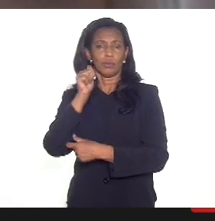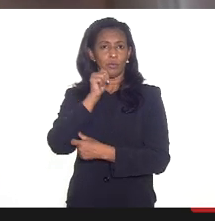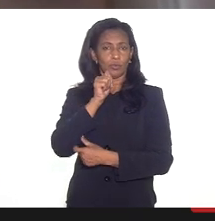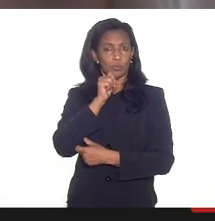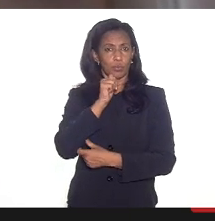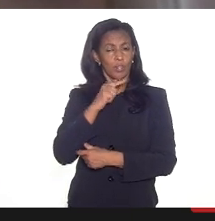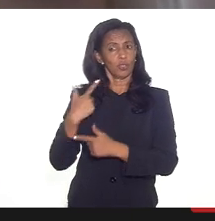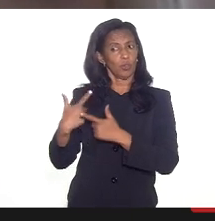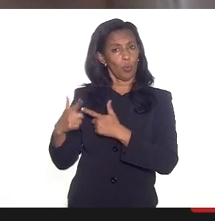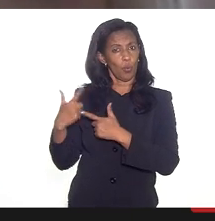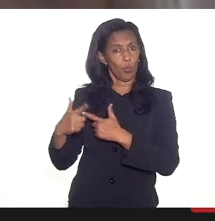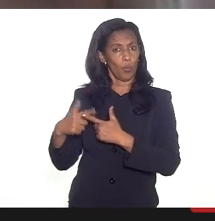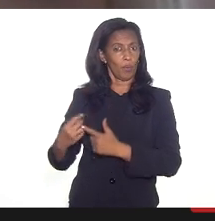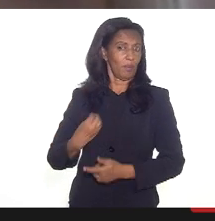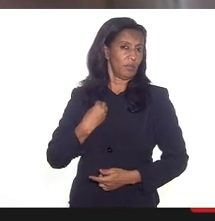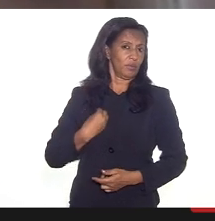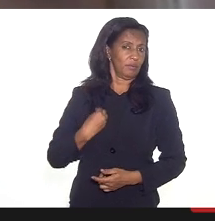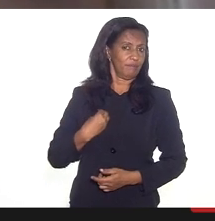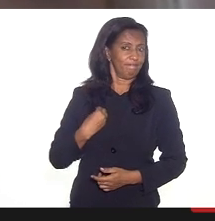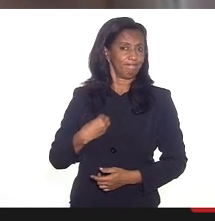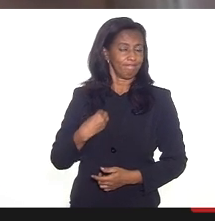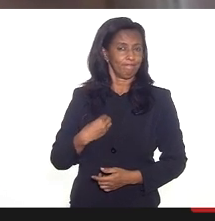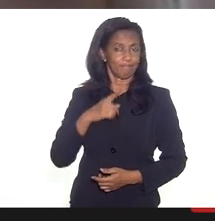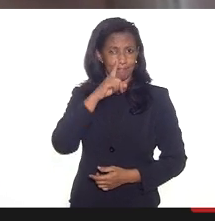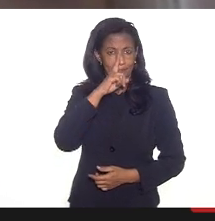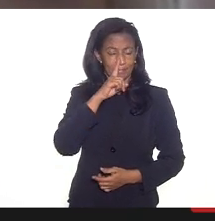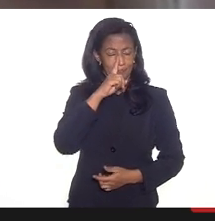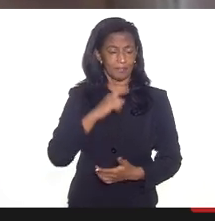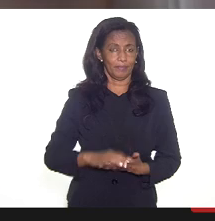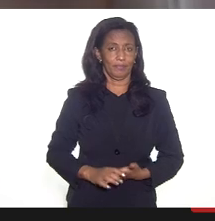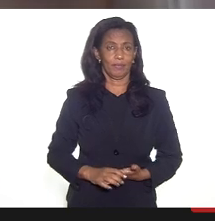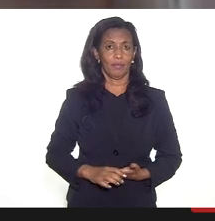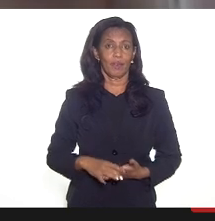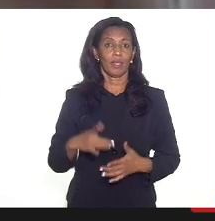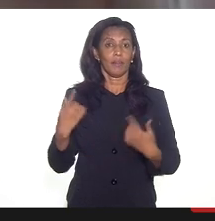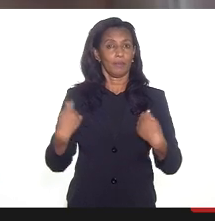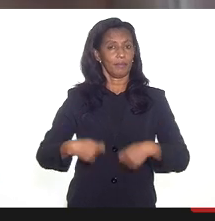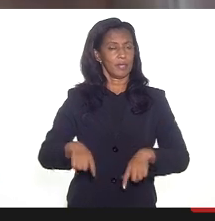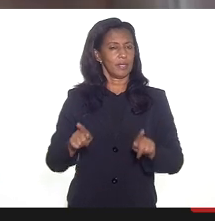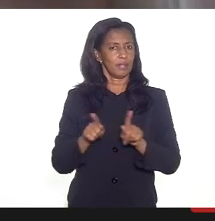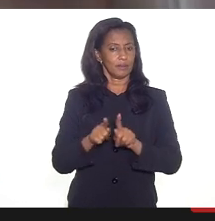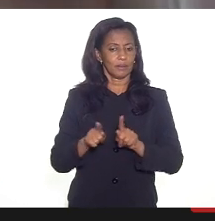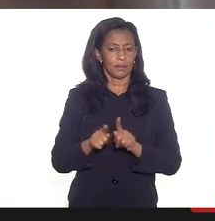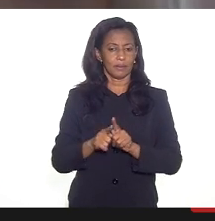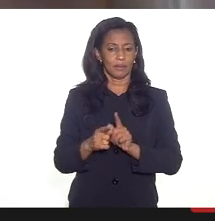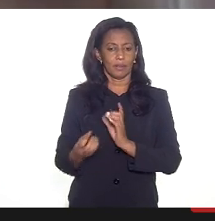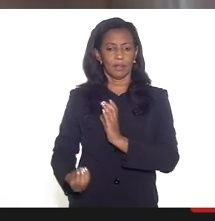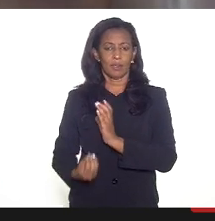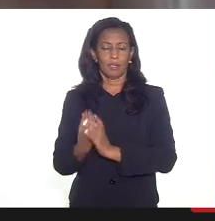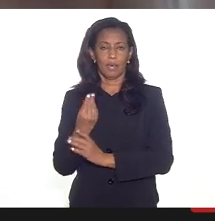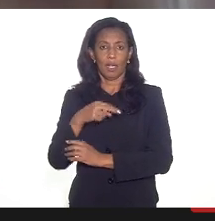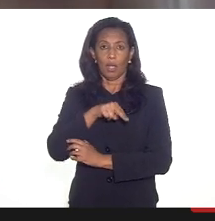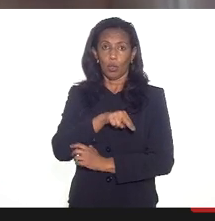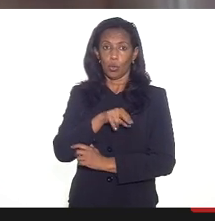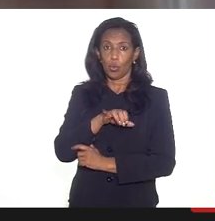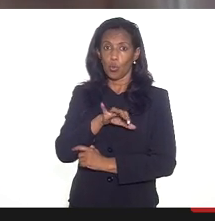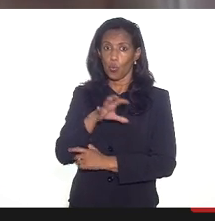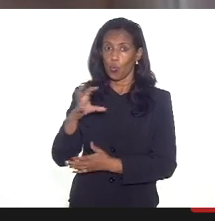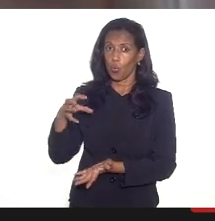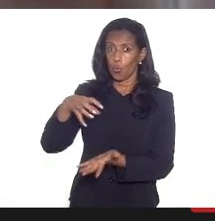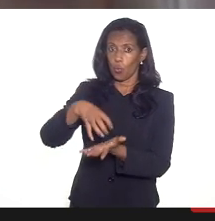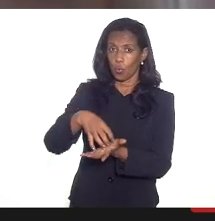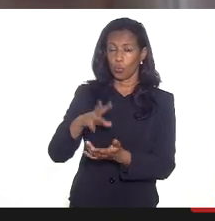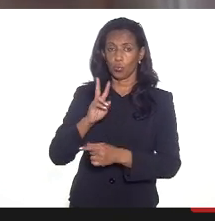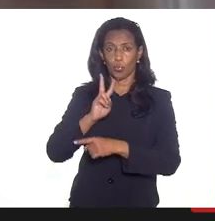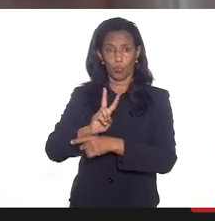em situação de risco de vida, a gente conseguir criar núcleos de